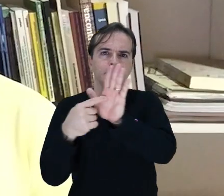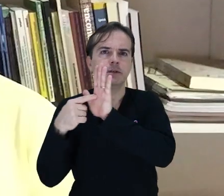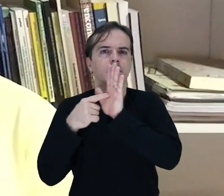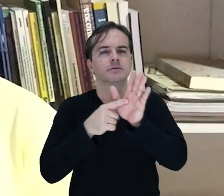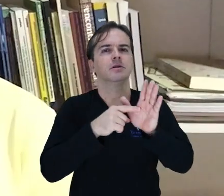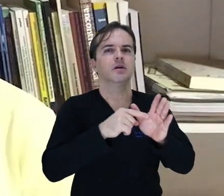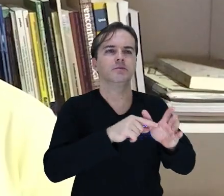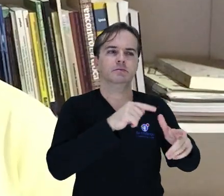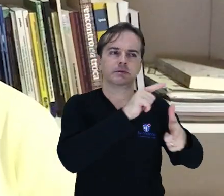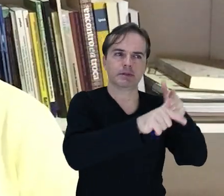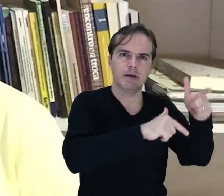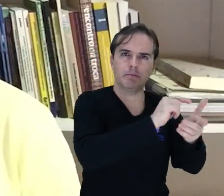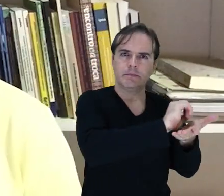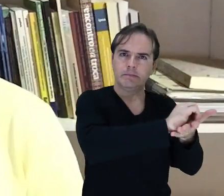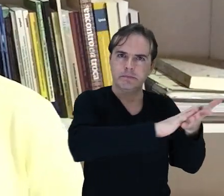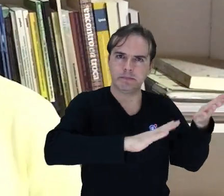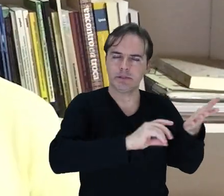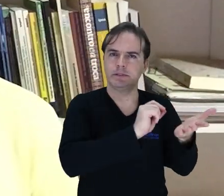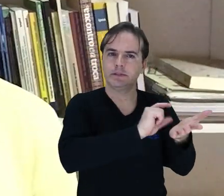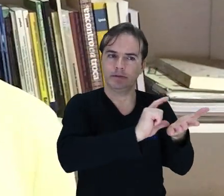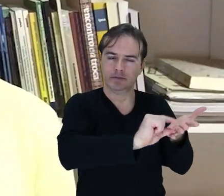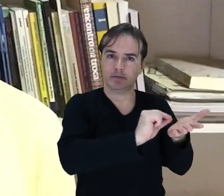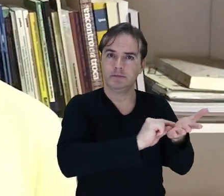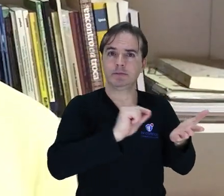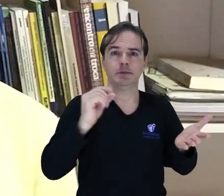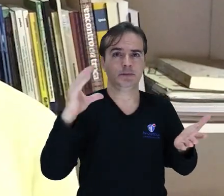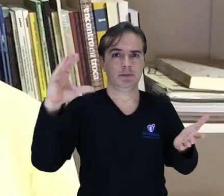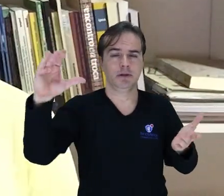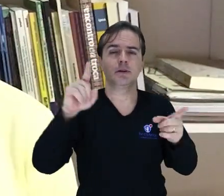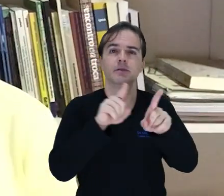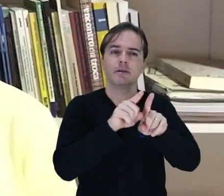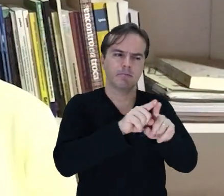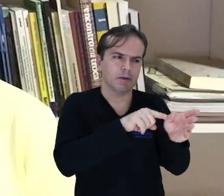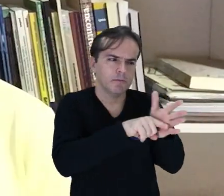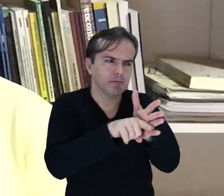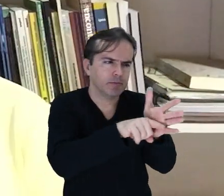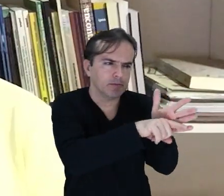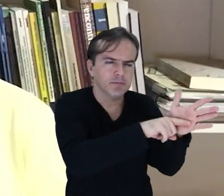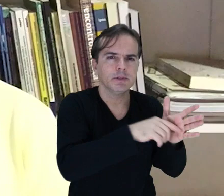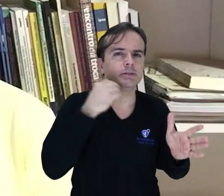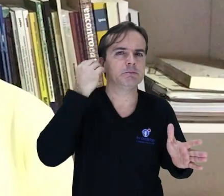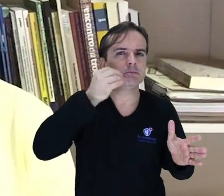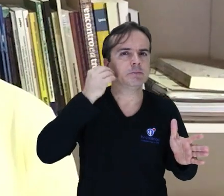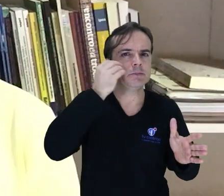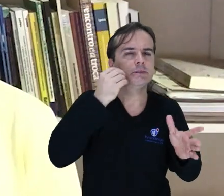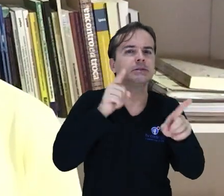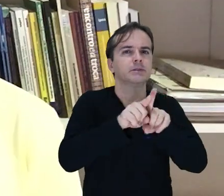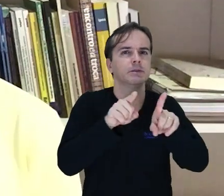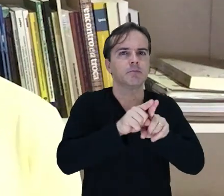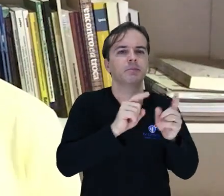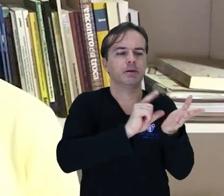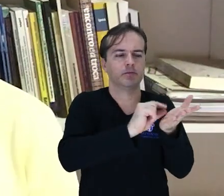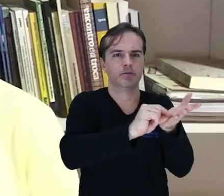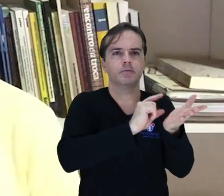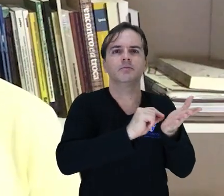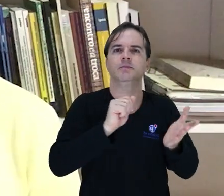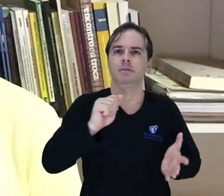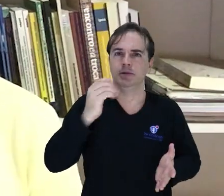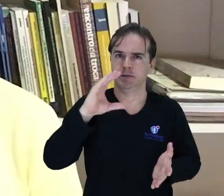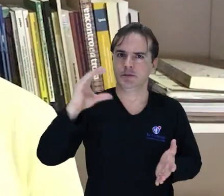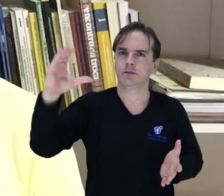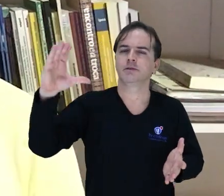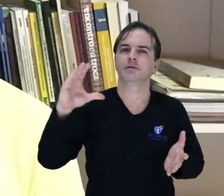Nós temos apresentação de trabalho a partir de relatos de experiências e também de trabalhos acadêmicos